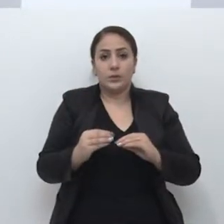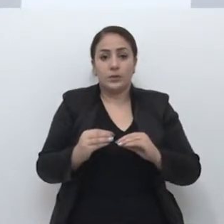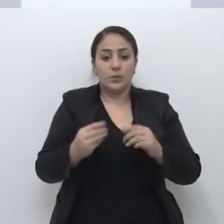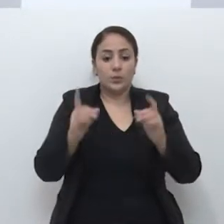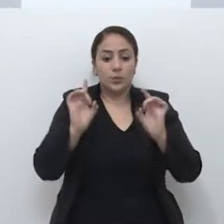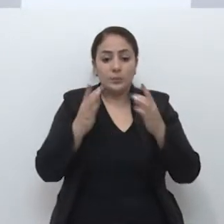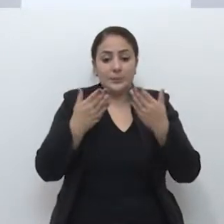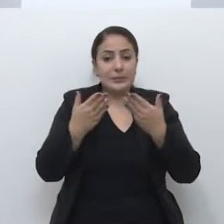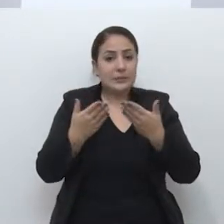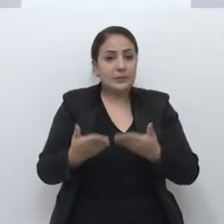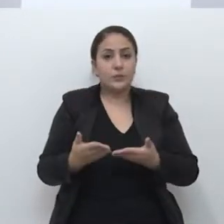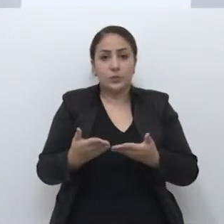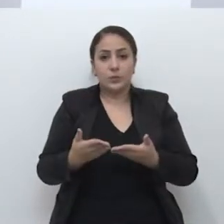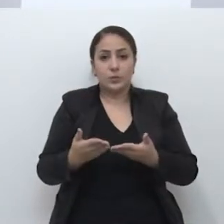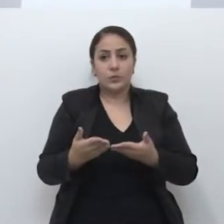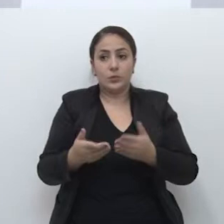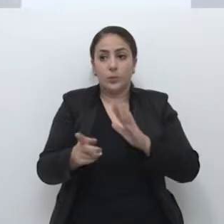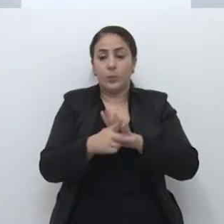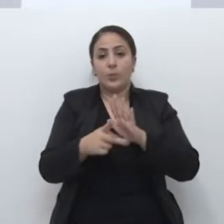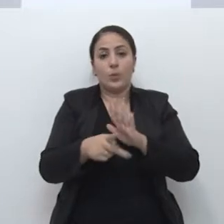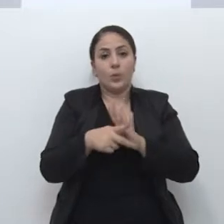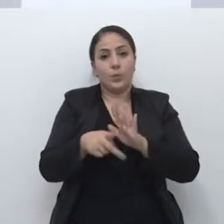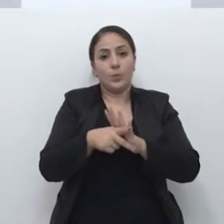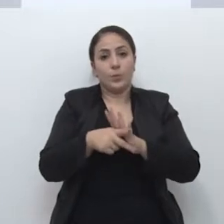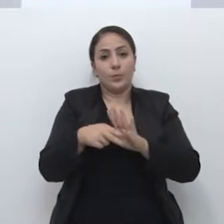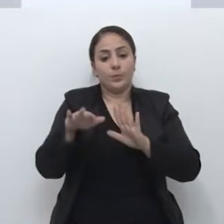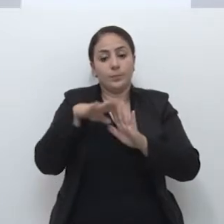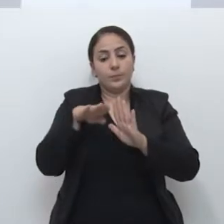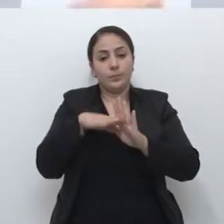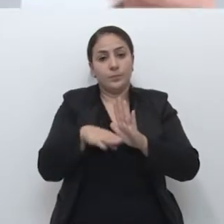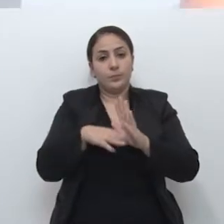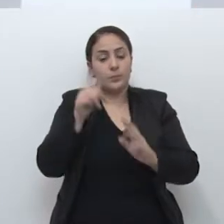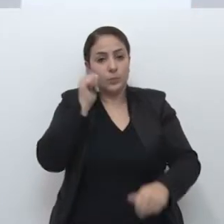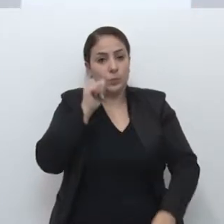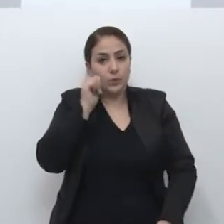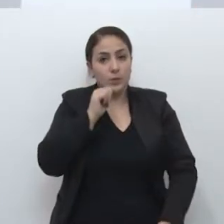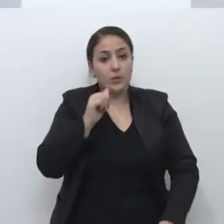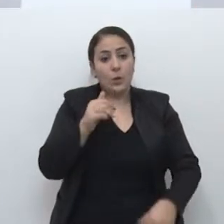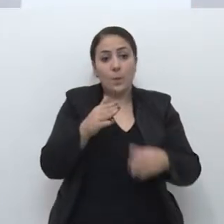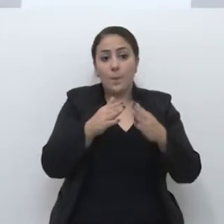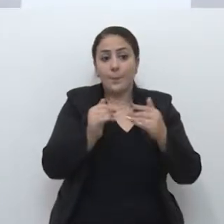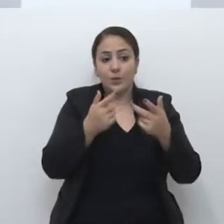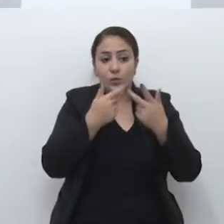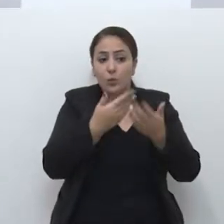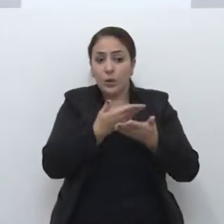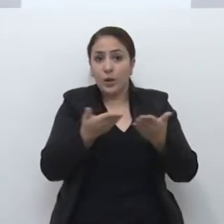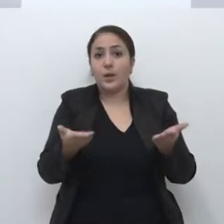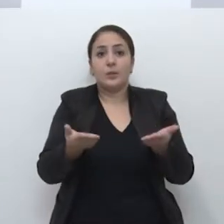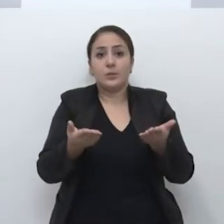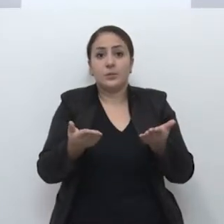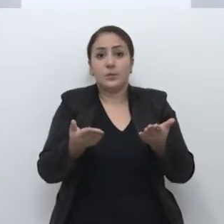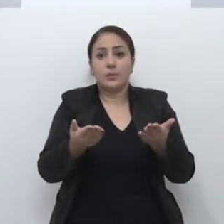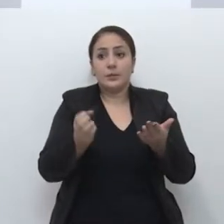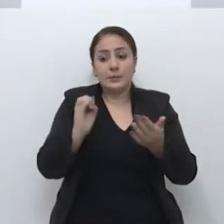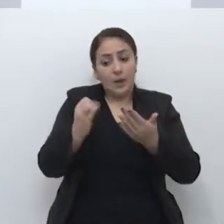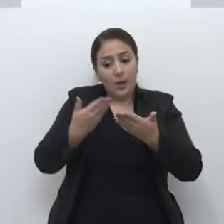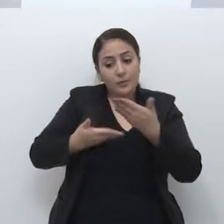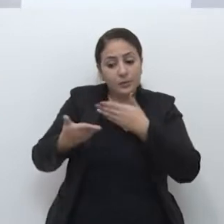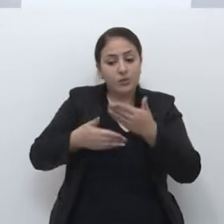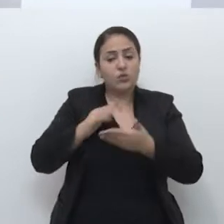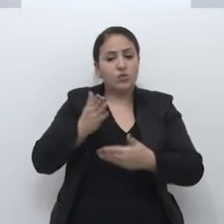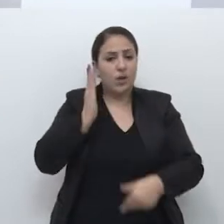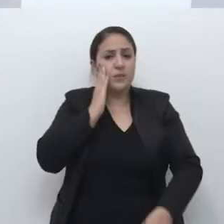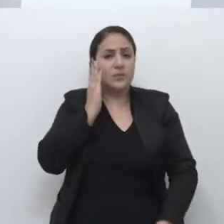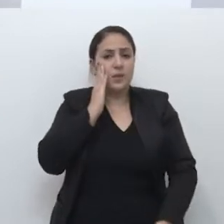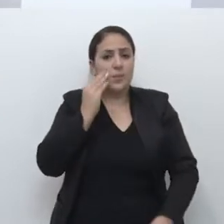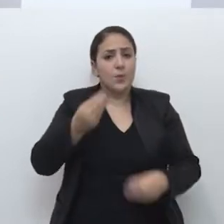pratos específicos, códigos específicos no próprio menu para que a mulher possa, através de um pedido daqueles, quem for atender já